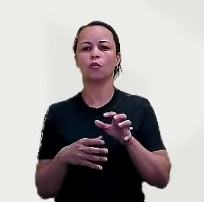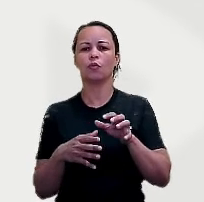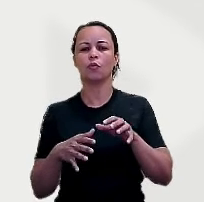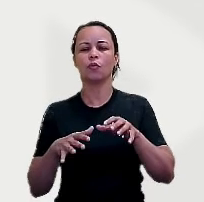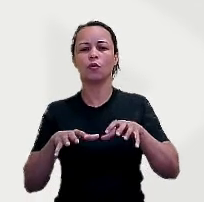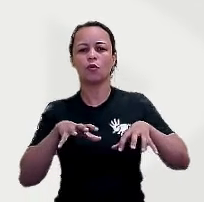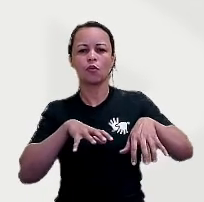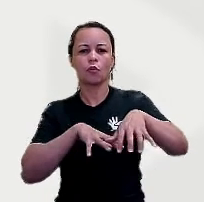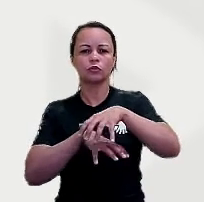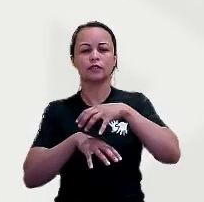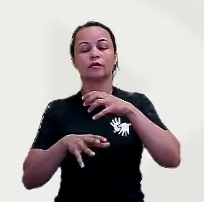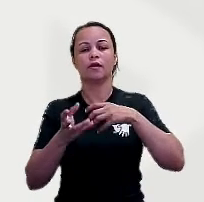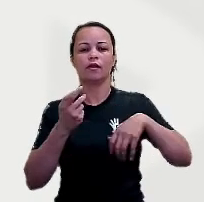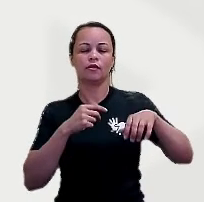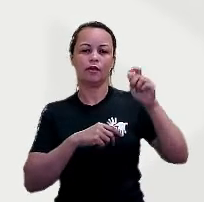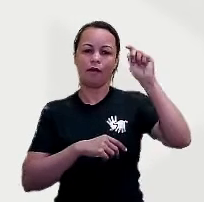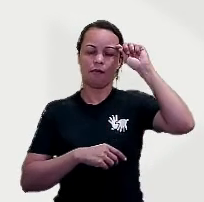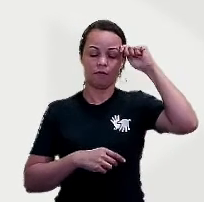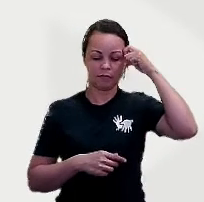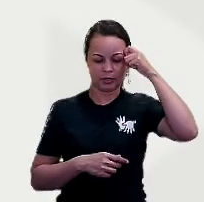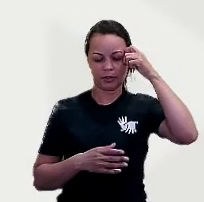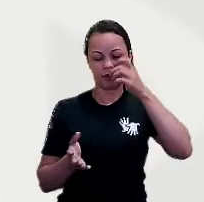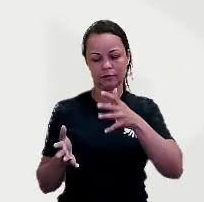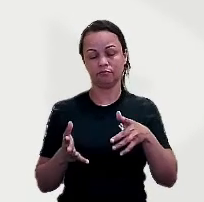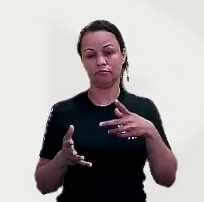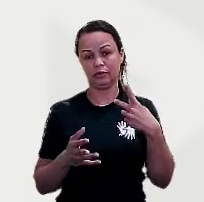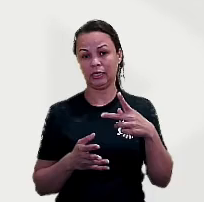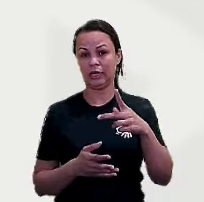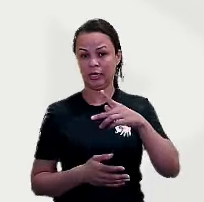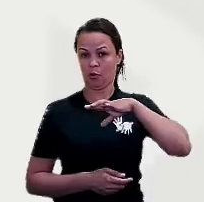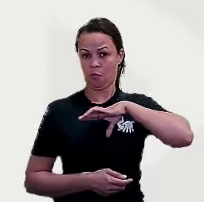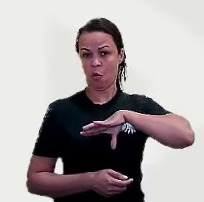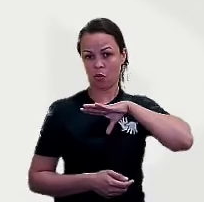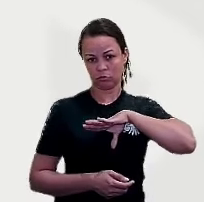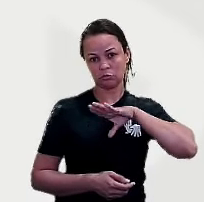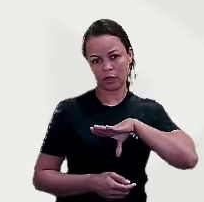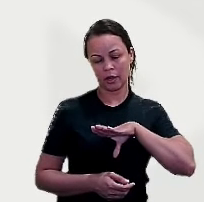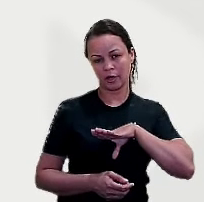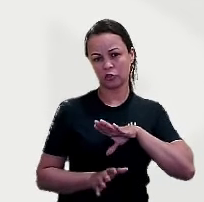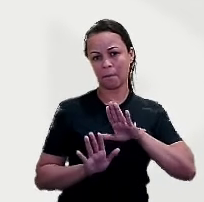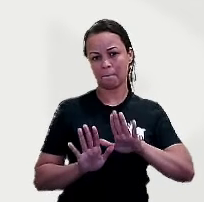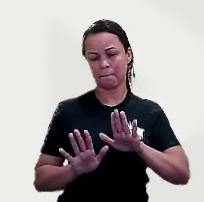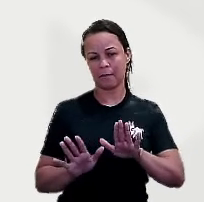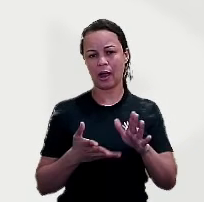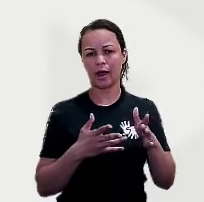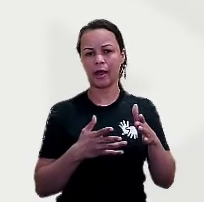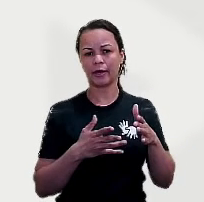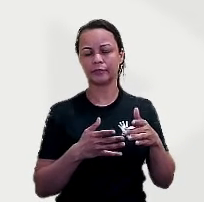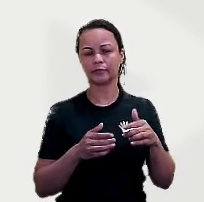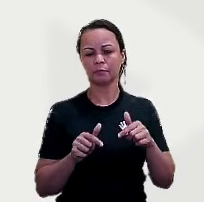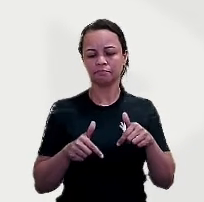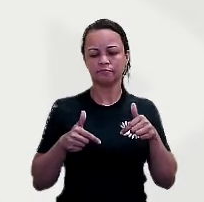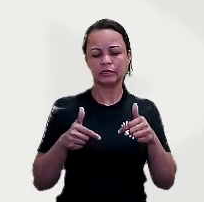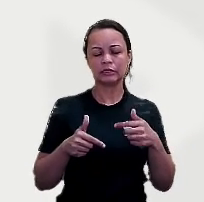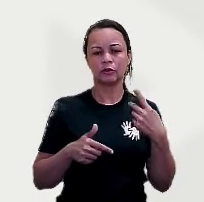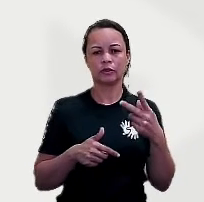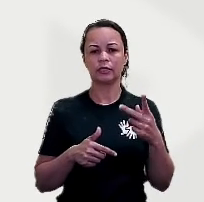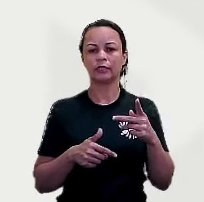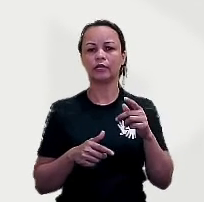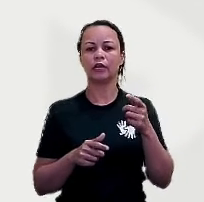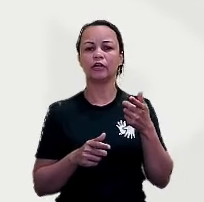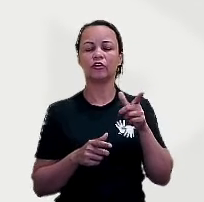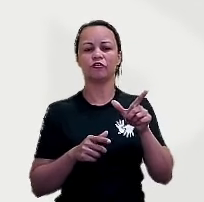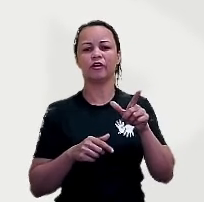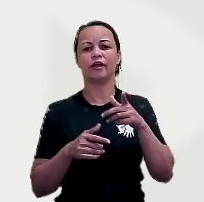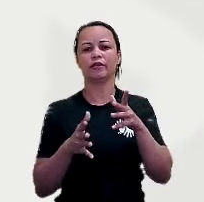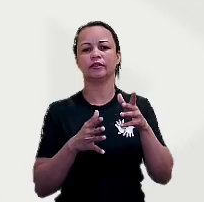Ele, apesar de ao que indica, ele ser um português, um nobre português, mas a menção que faz é que ele vem